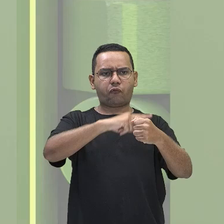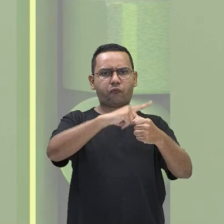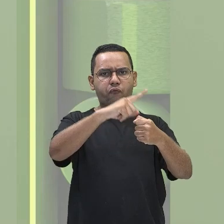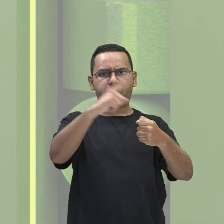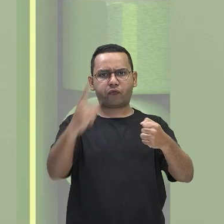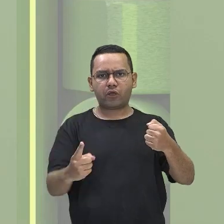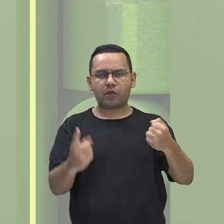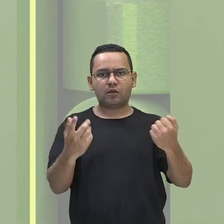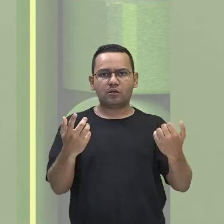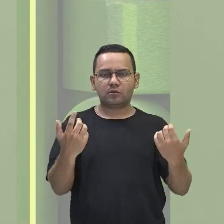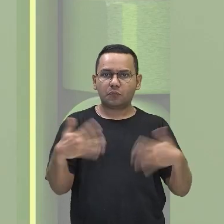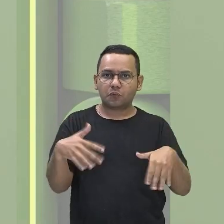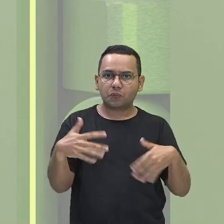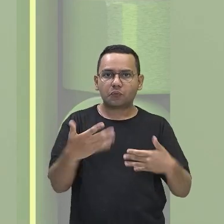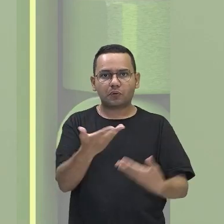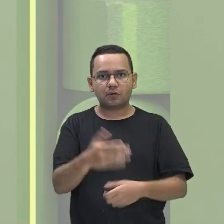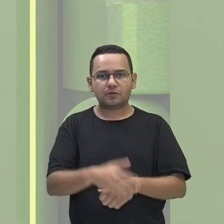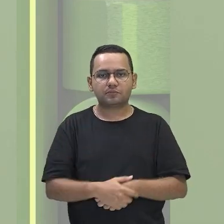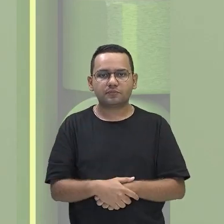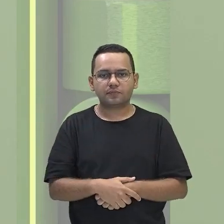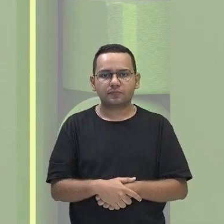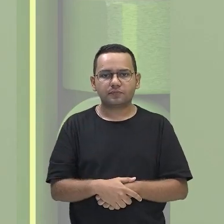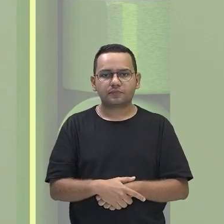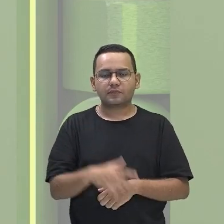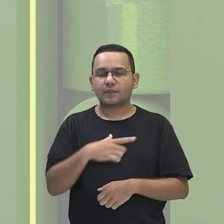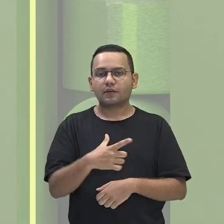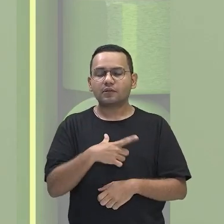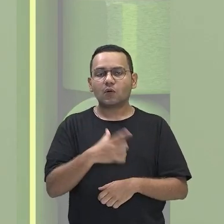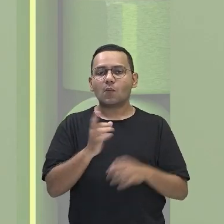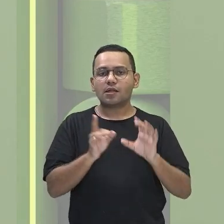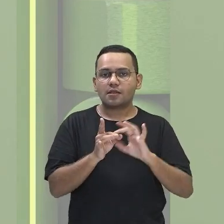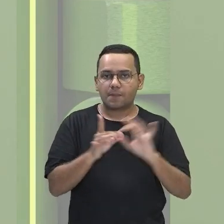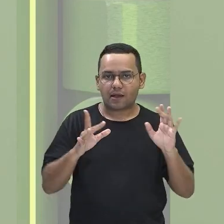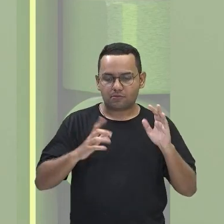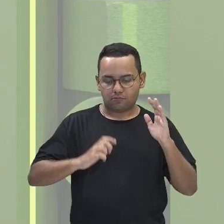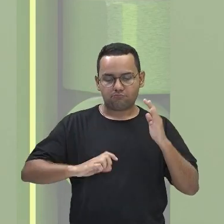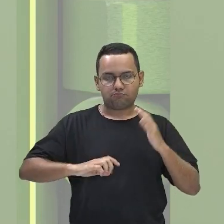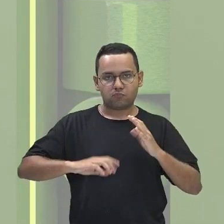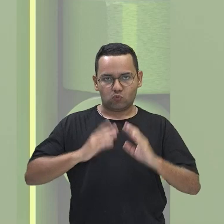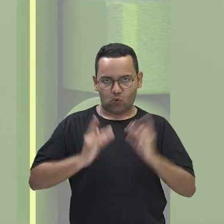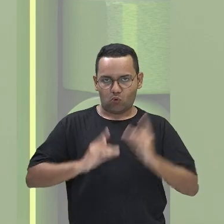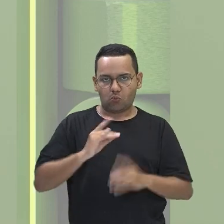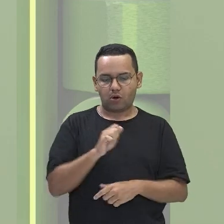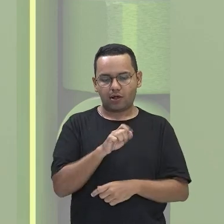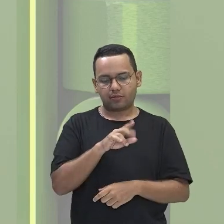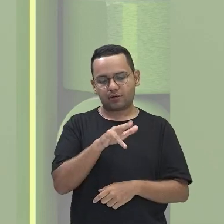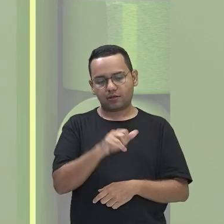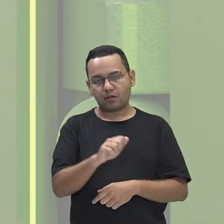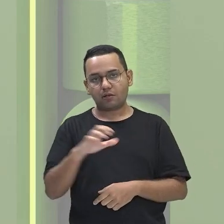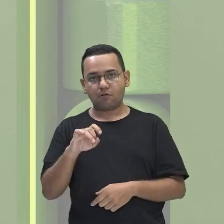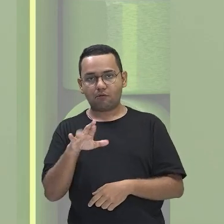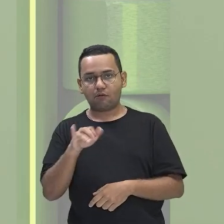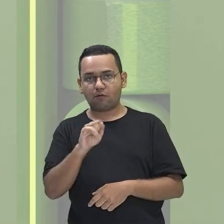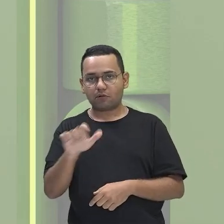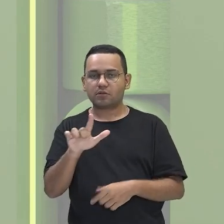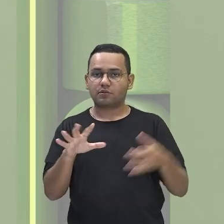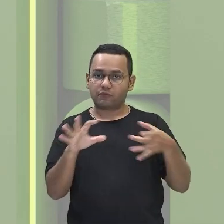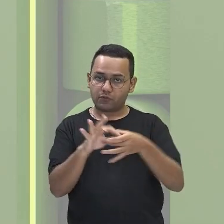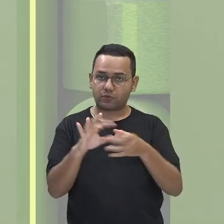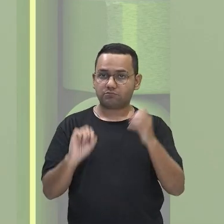né, causando uma maior liberação de adrenalina e cortisol, né, hormônios ali ligados ao estresse, por